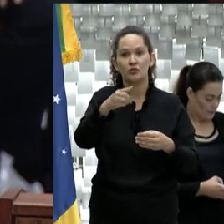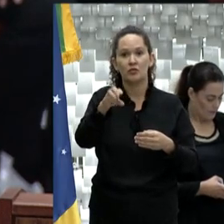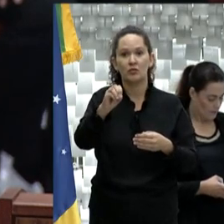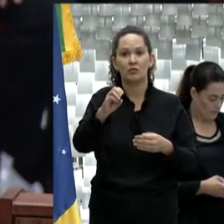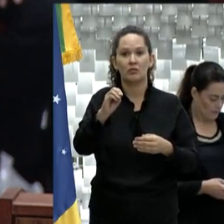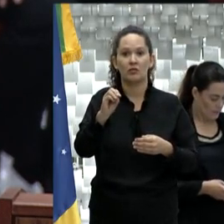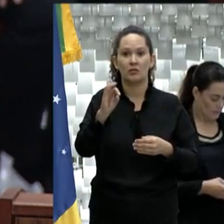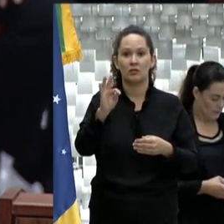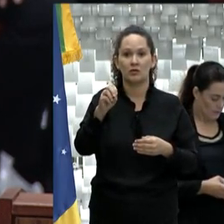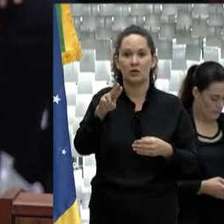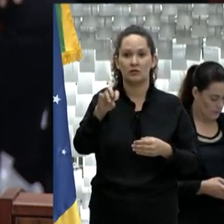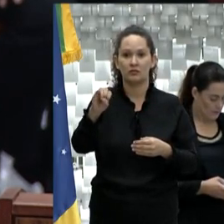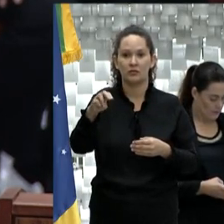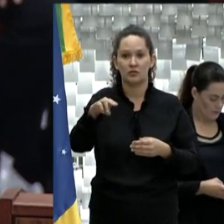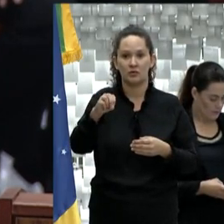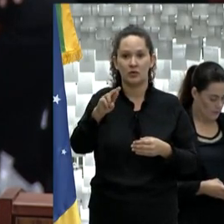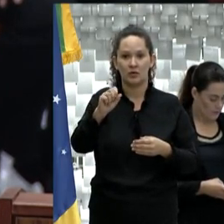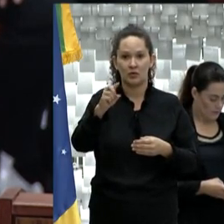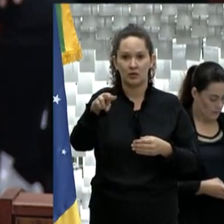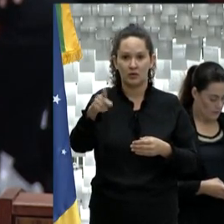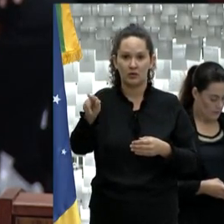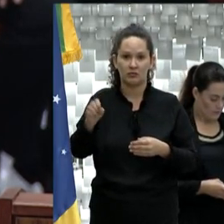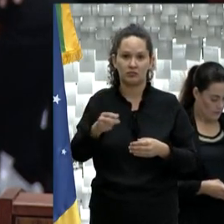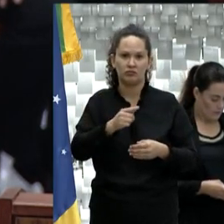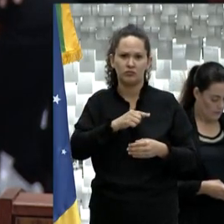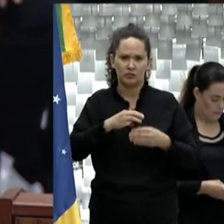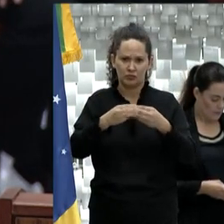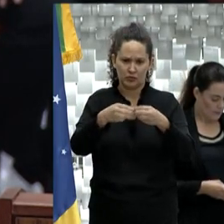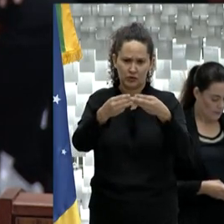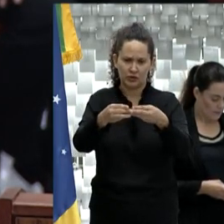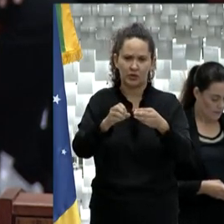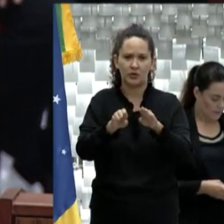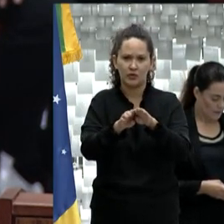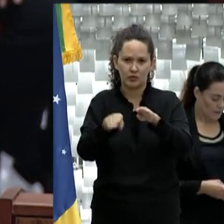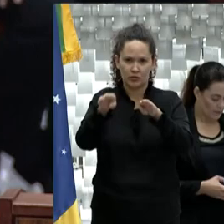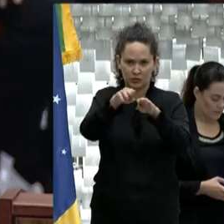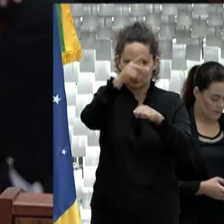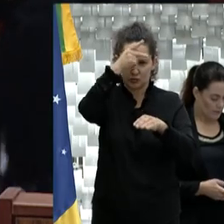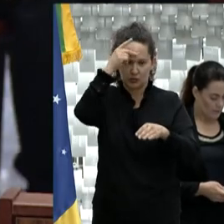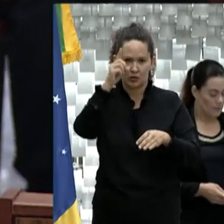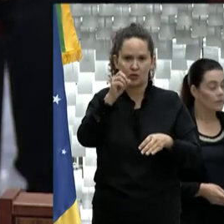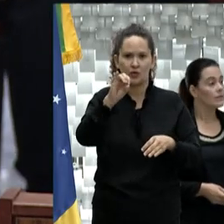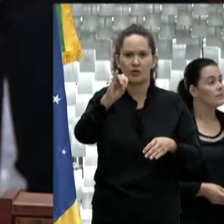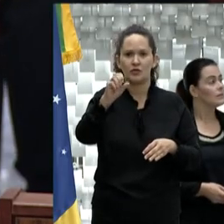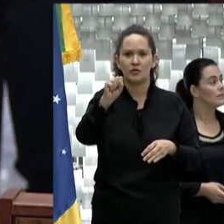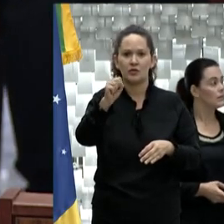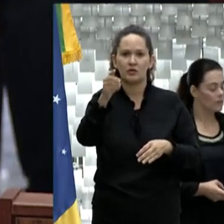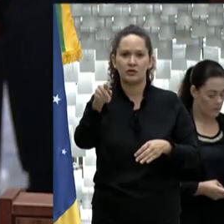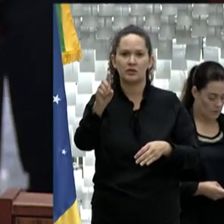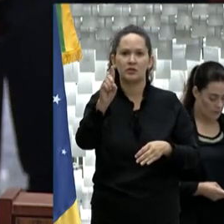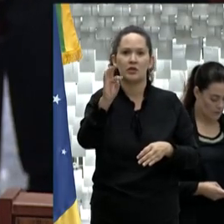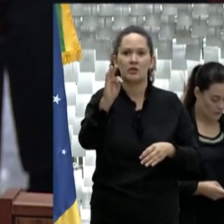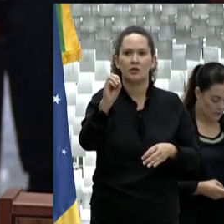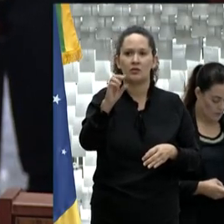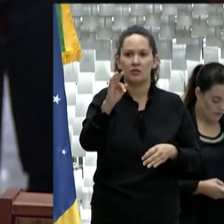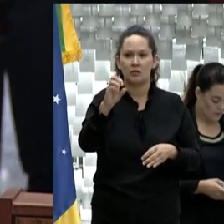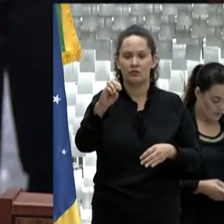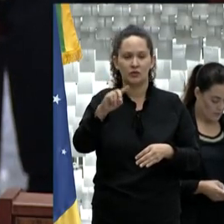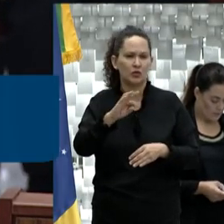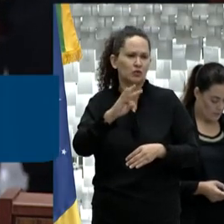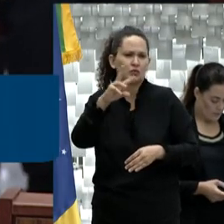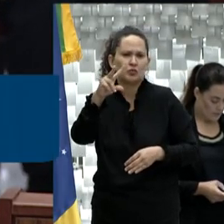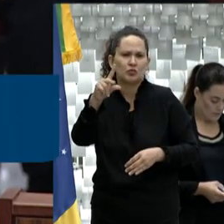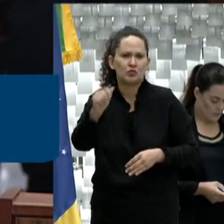o presidente do Supremo Tribunal Federal, ministro Dias Toffoli, na pessoa dele, todos os ministros da Suprema Corte aqui presentes.